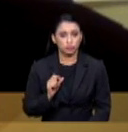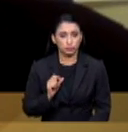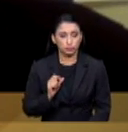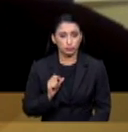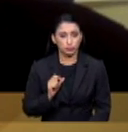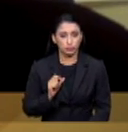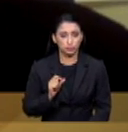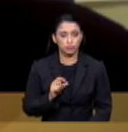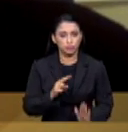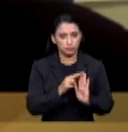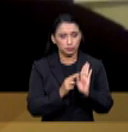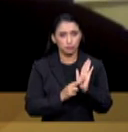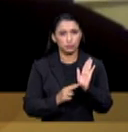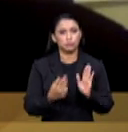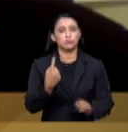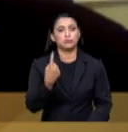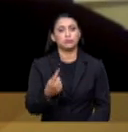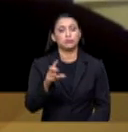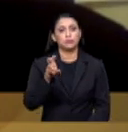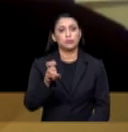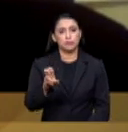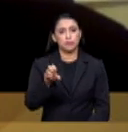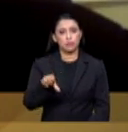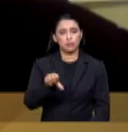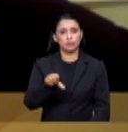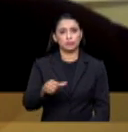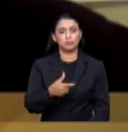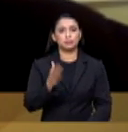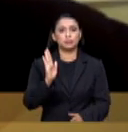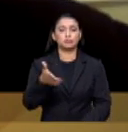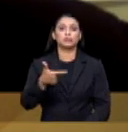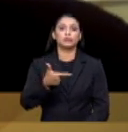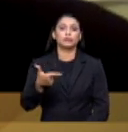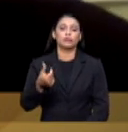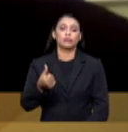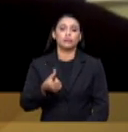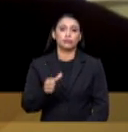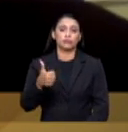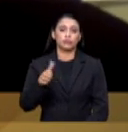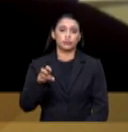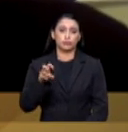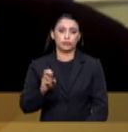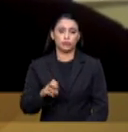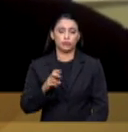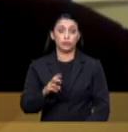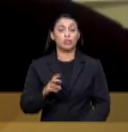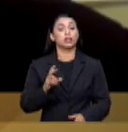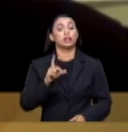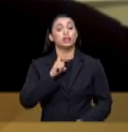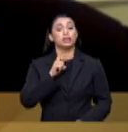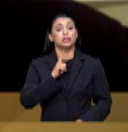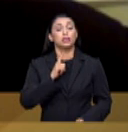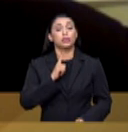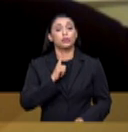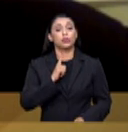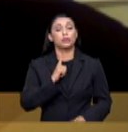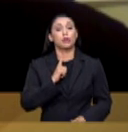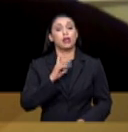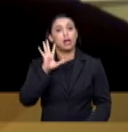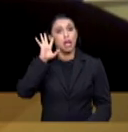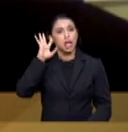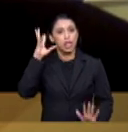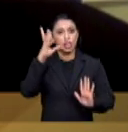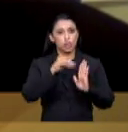a Instrução Normativa 1599, de 2015, com redação dada pela Instrução Normativa de 2016,